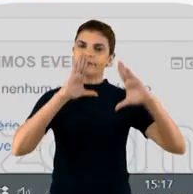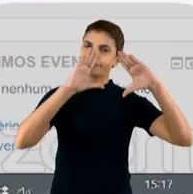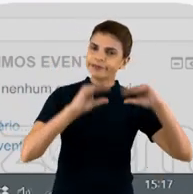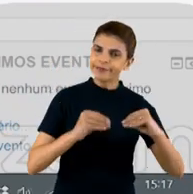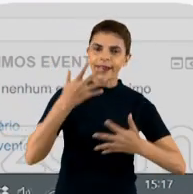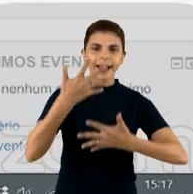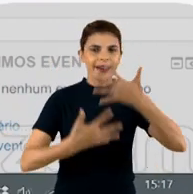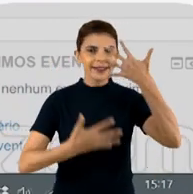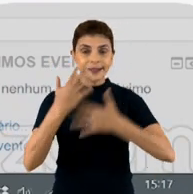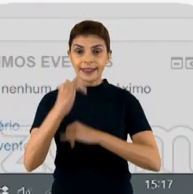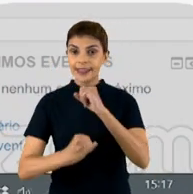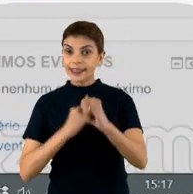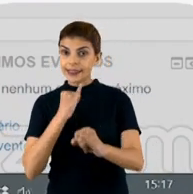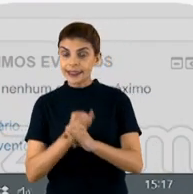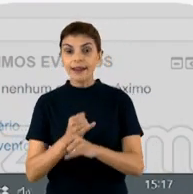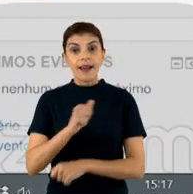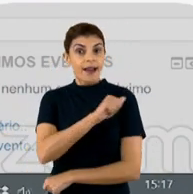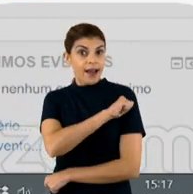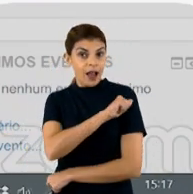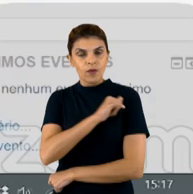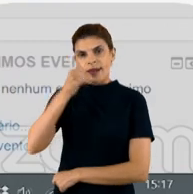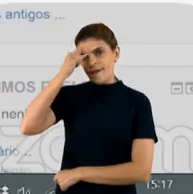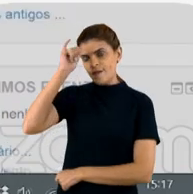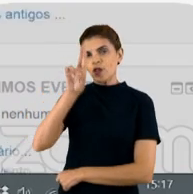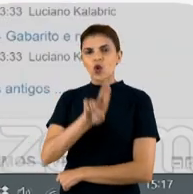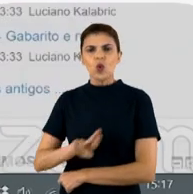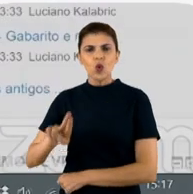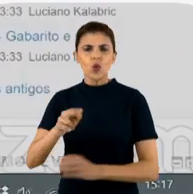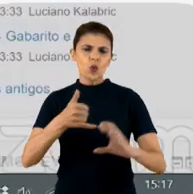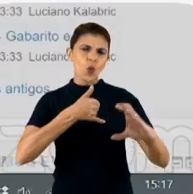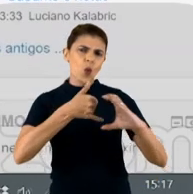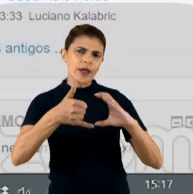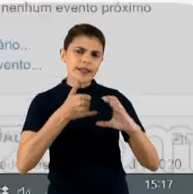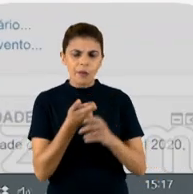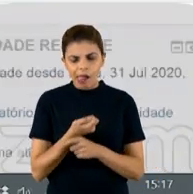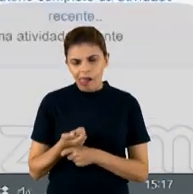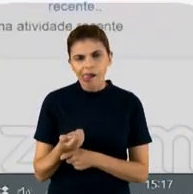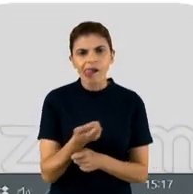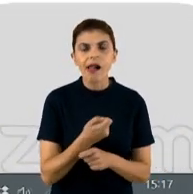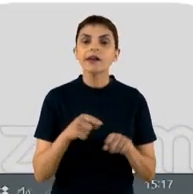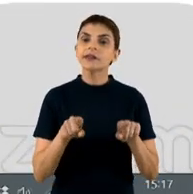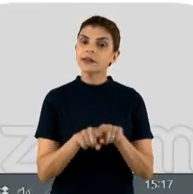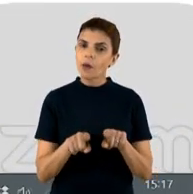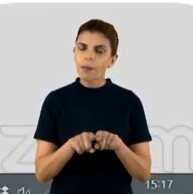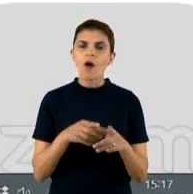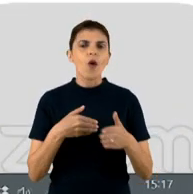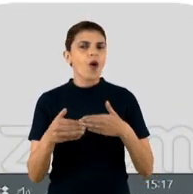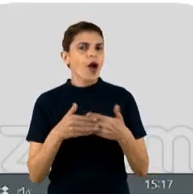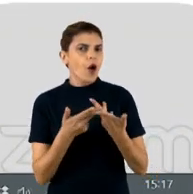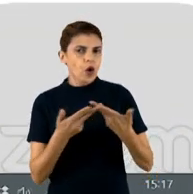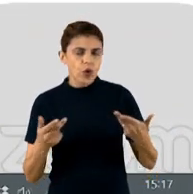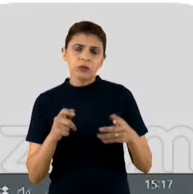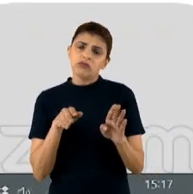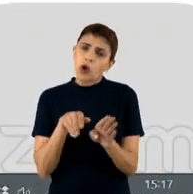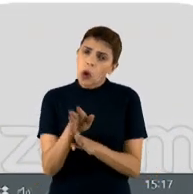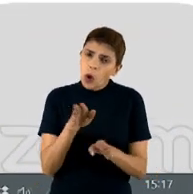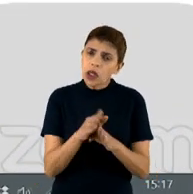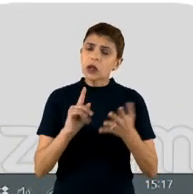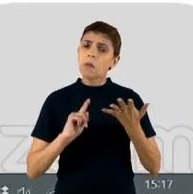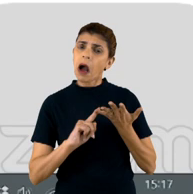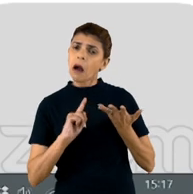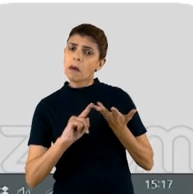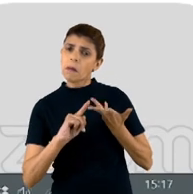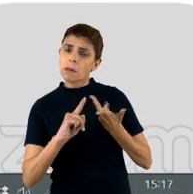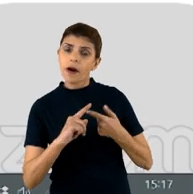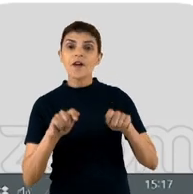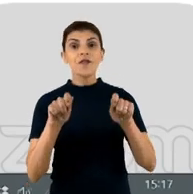na internet, evitar que os alunos usassem o WhatsApp para qualquer coisa, né? Fizemos essas orientações e